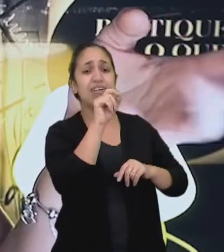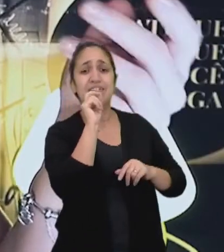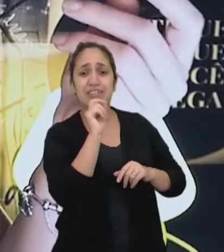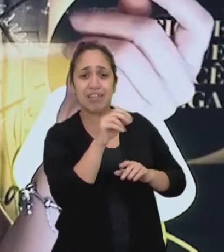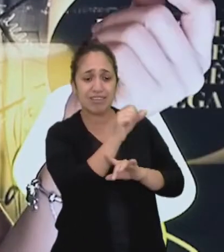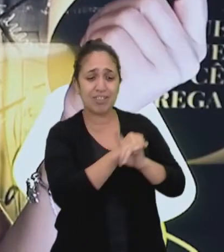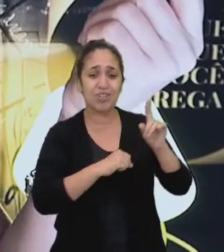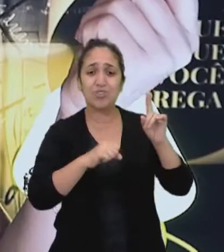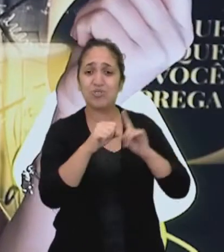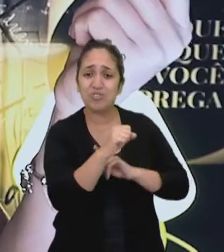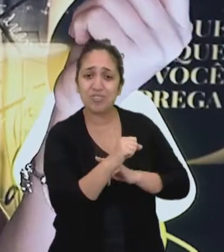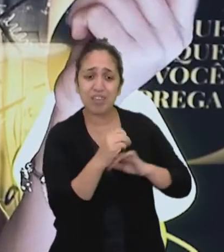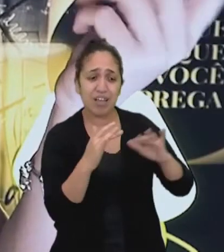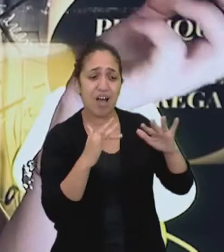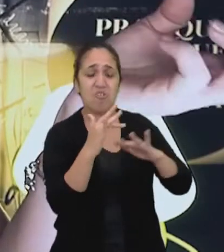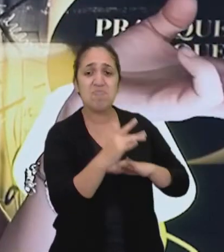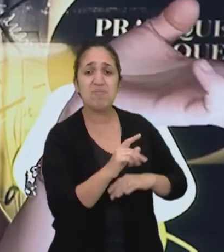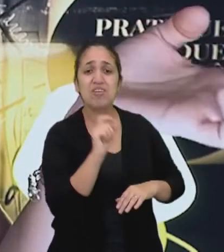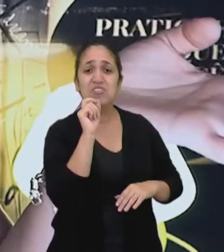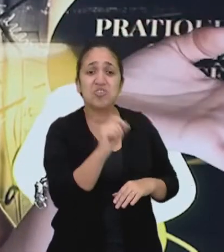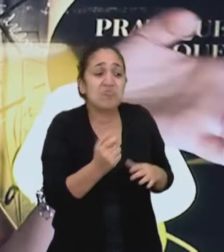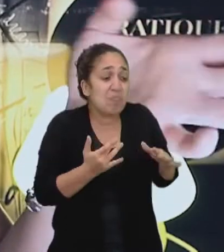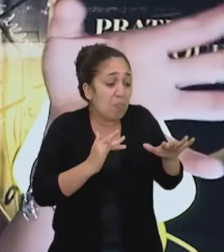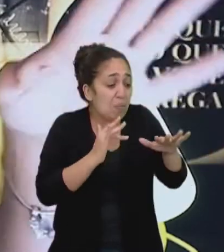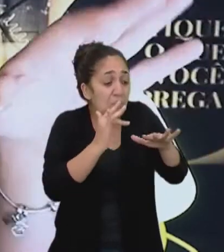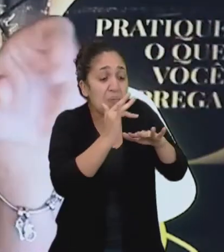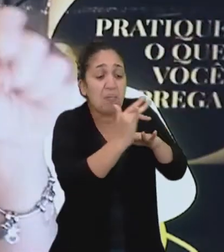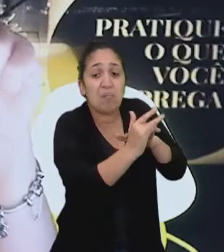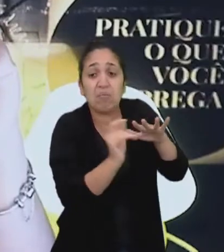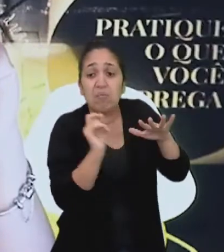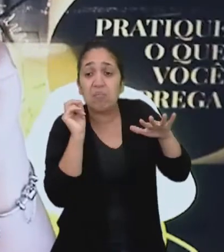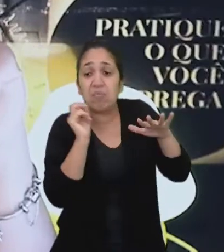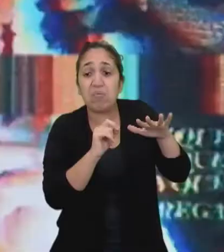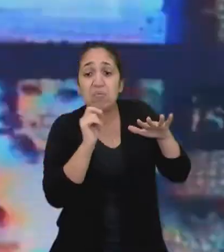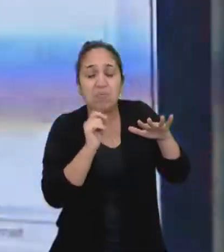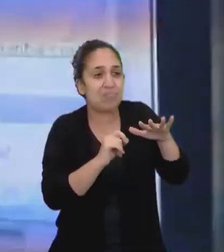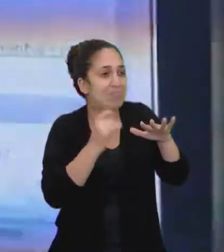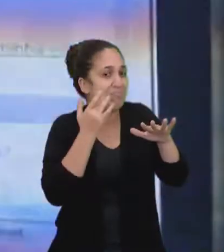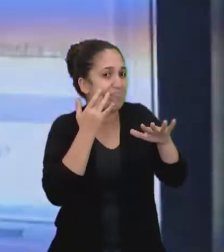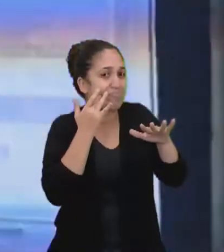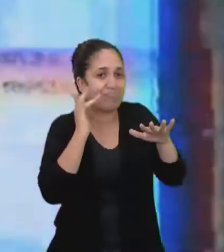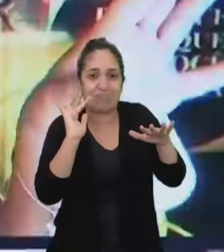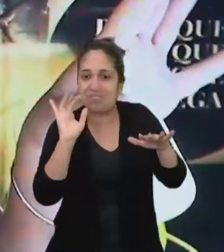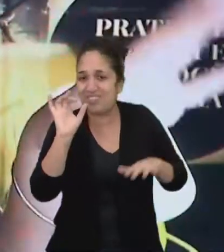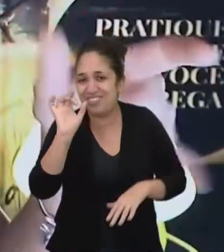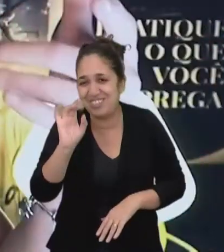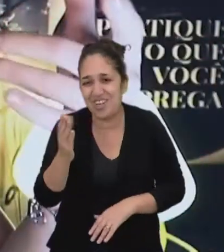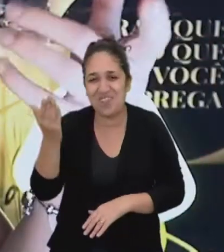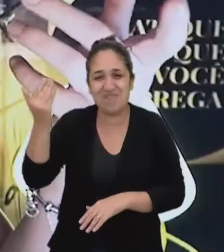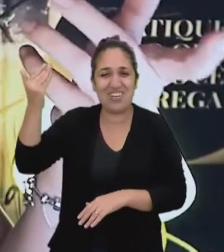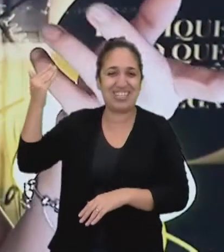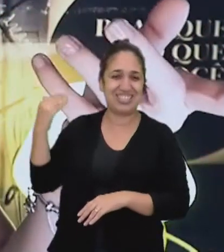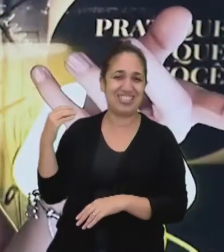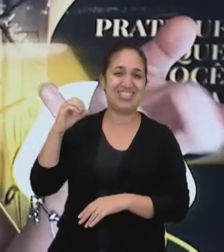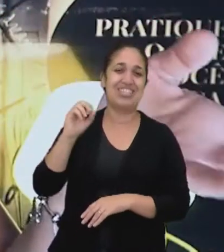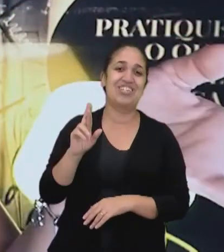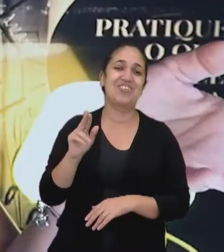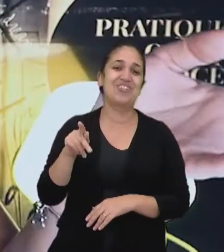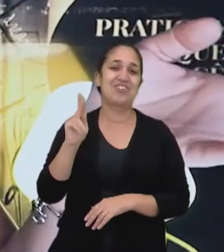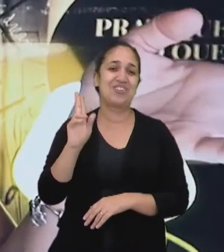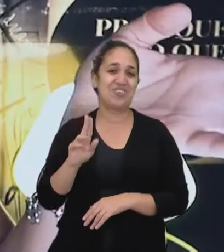social media e entender o que era essa tal de rede social. Porque até então, a única coisa que eu tinha era o Orkut. Sim, era na época que o Orkut